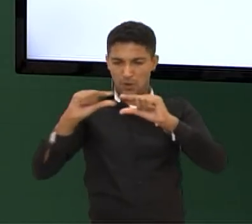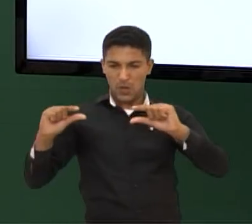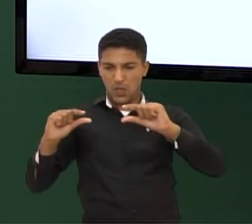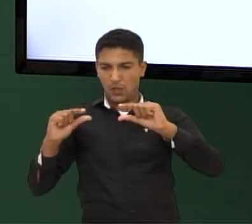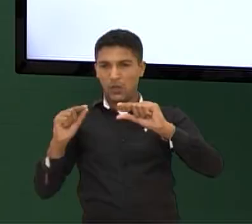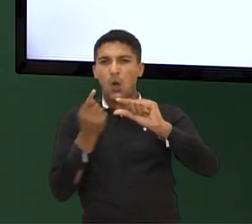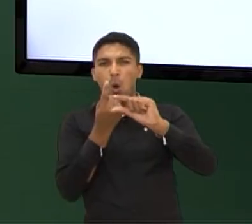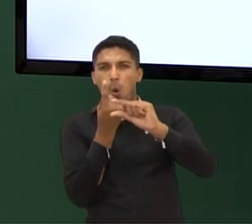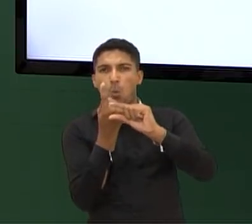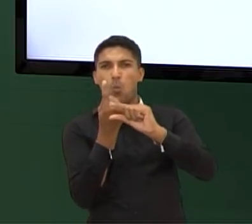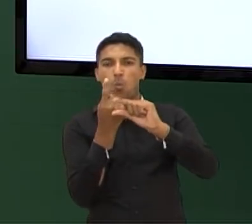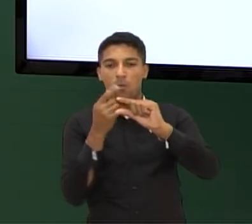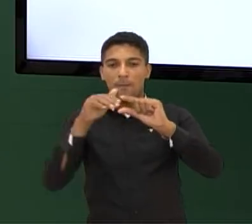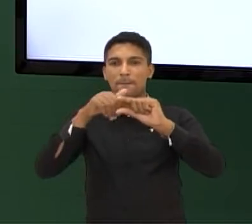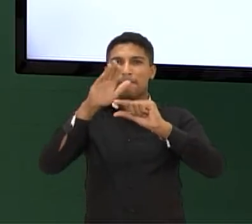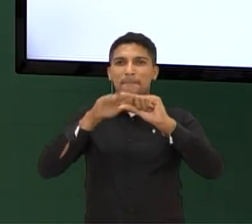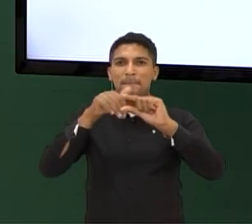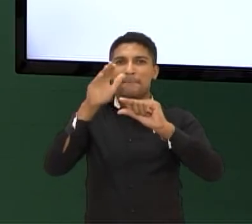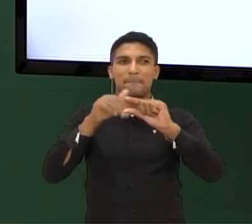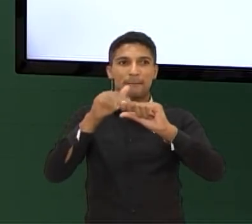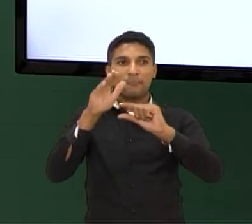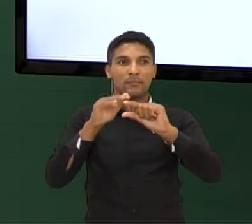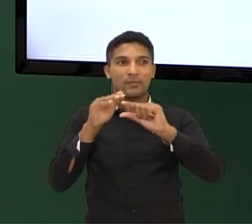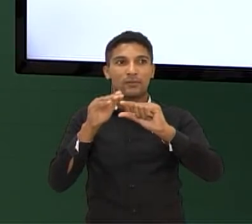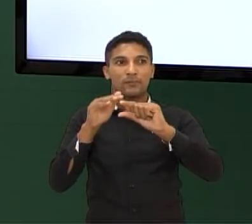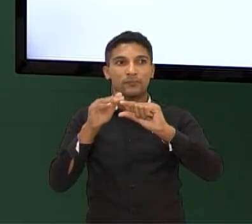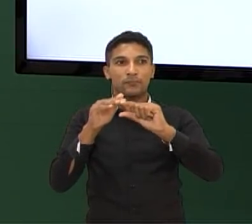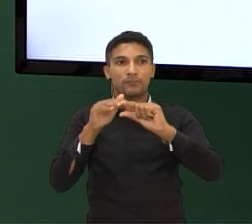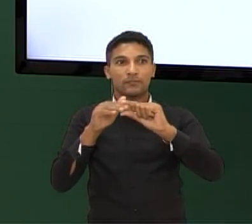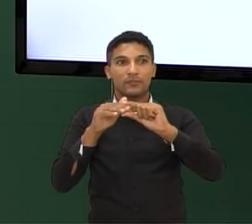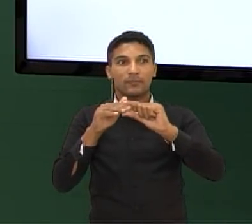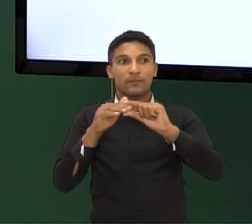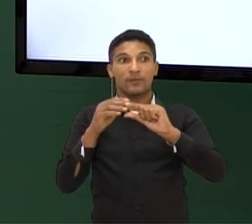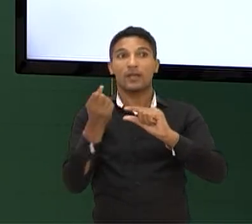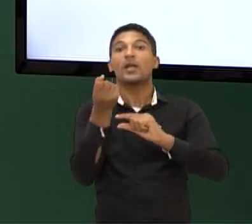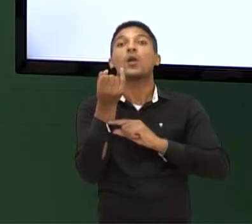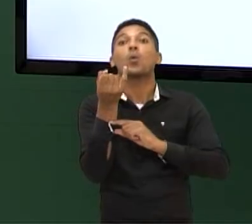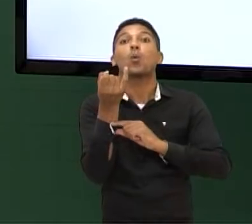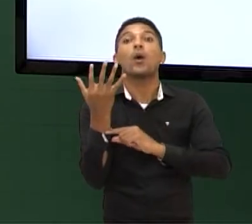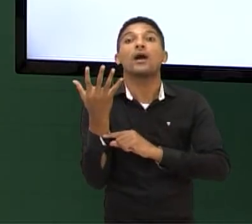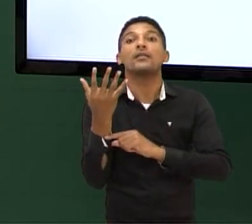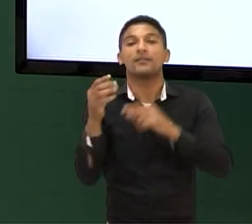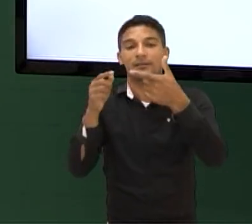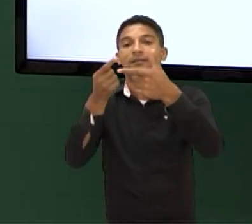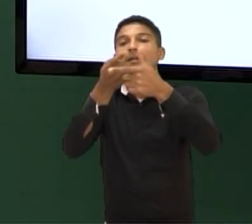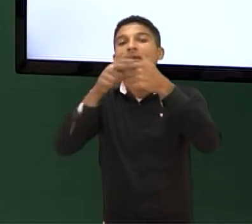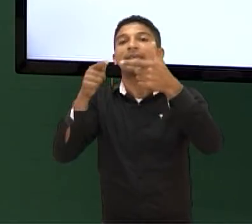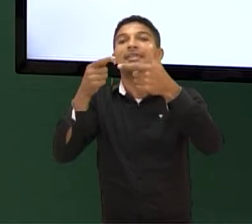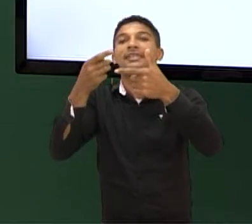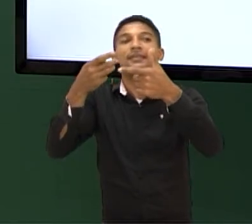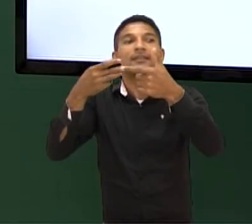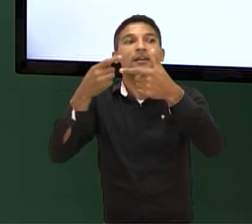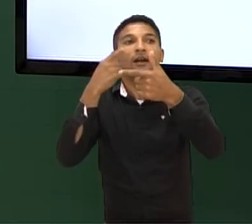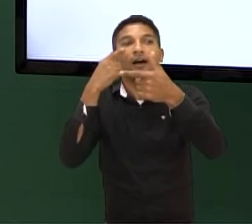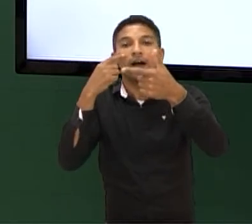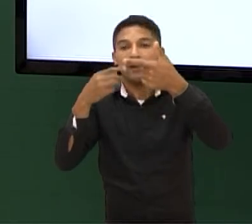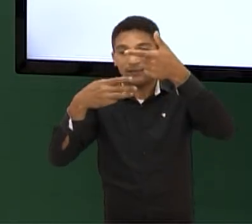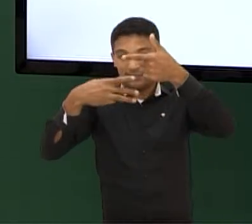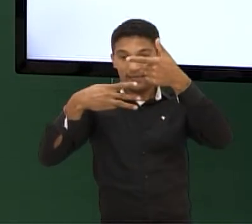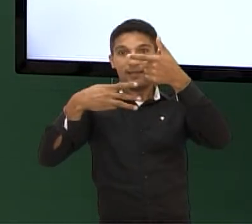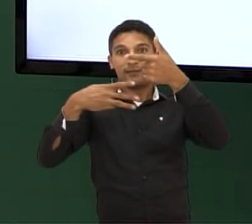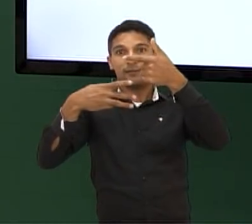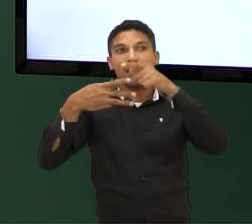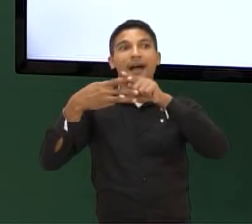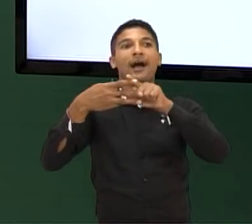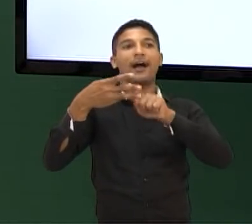aqui, certo? E quantos inteiros que eu tenho pintados no meu desenho? Quantos que tenho lá? Quantas barrinhas verdinhas inteiras? Então, eu